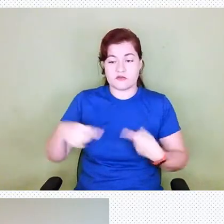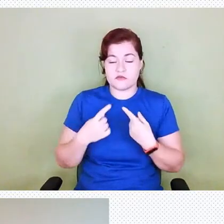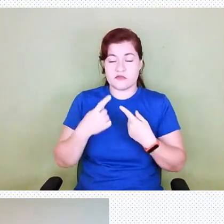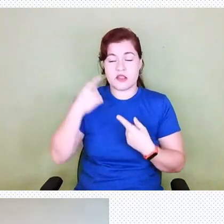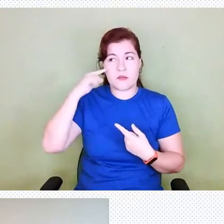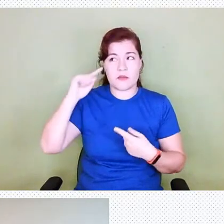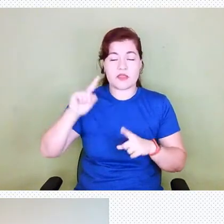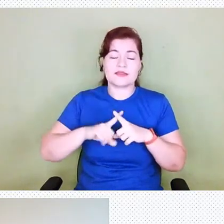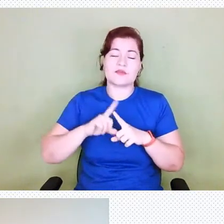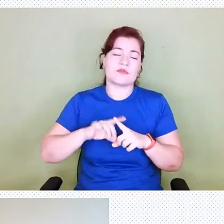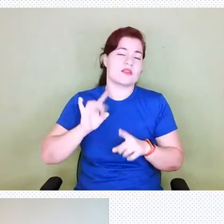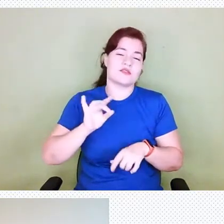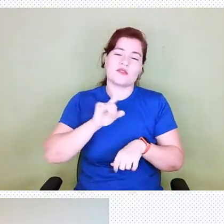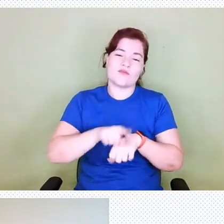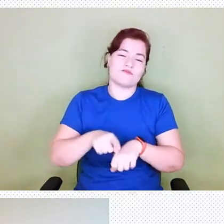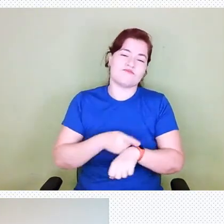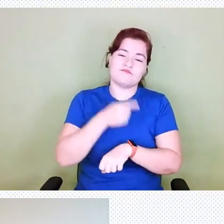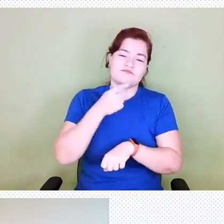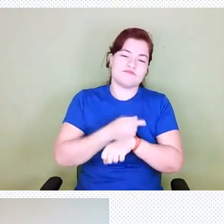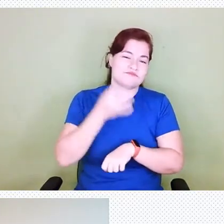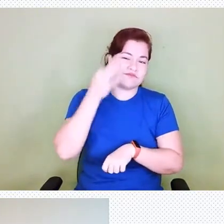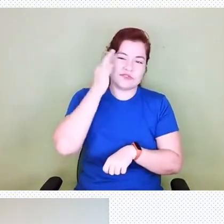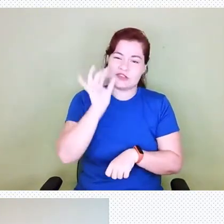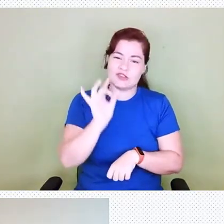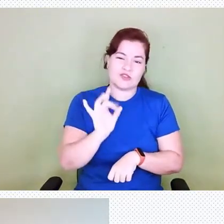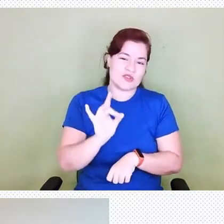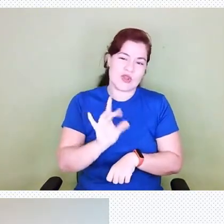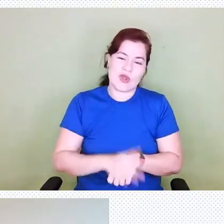são transitórias, não é?